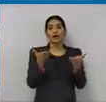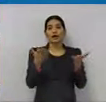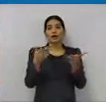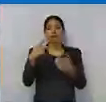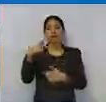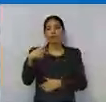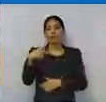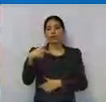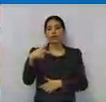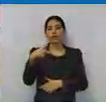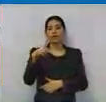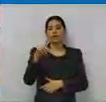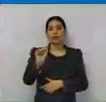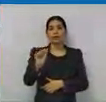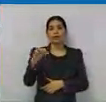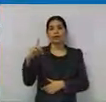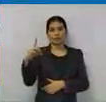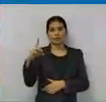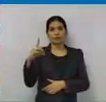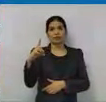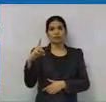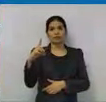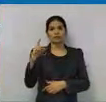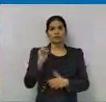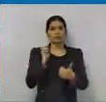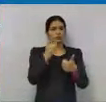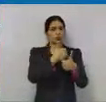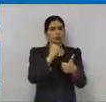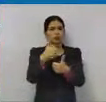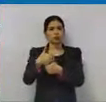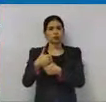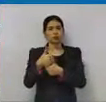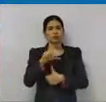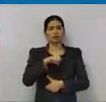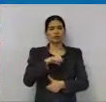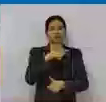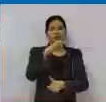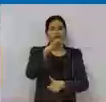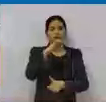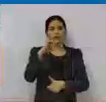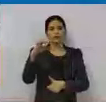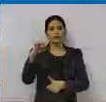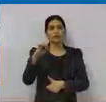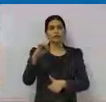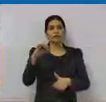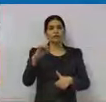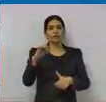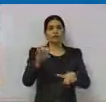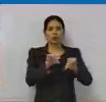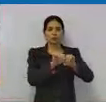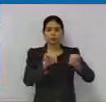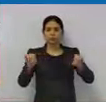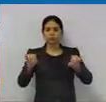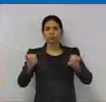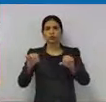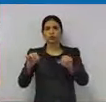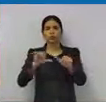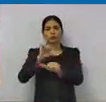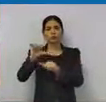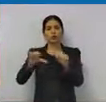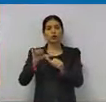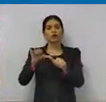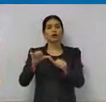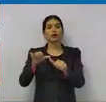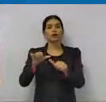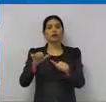de alta densidade. 900 conexões para interligação das redes existentes. E